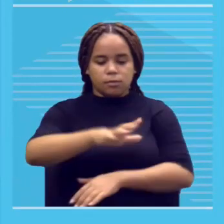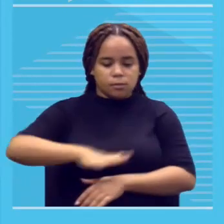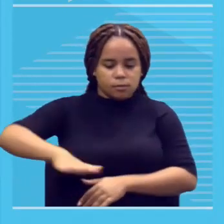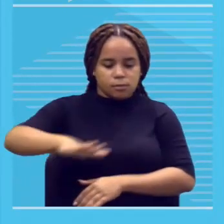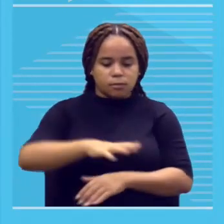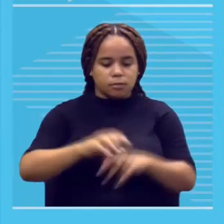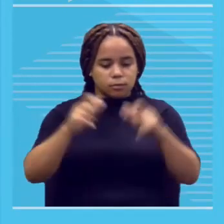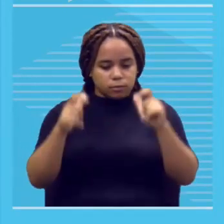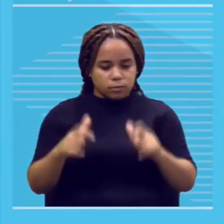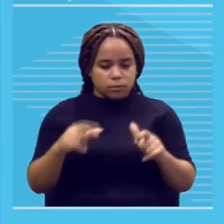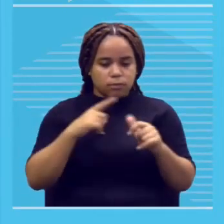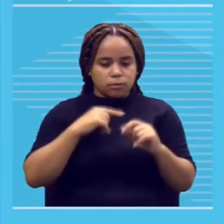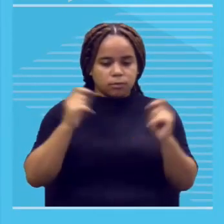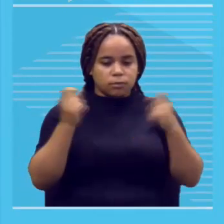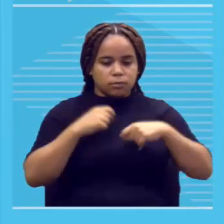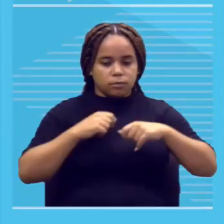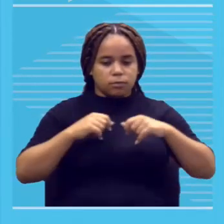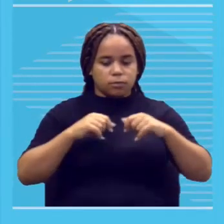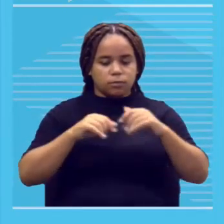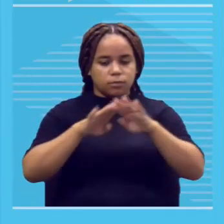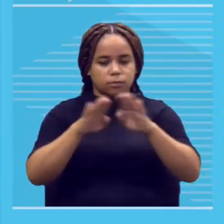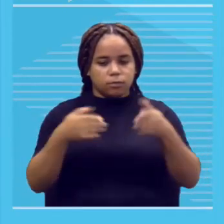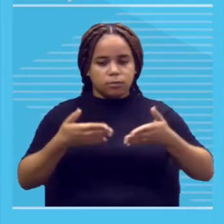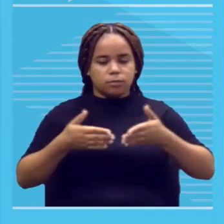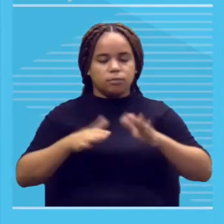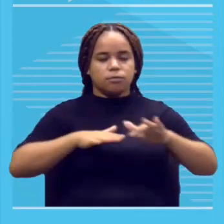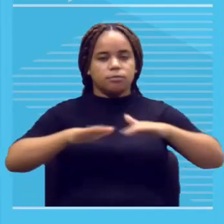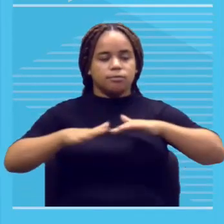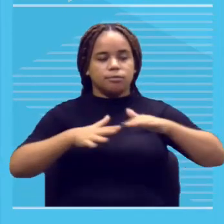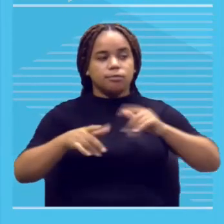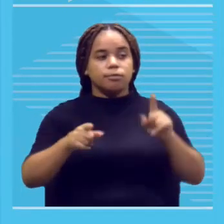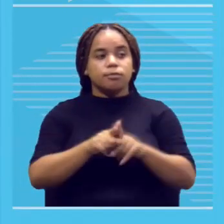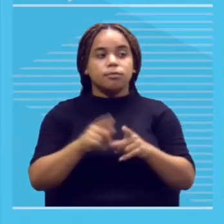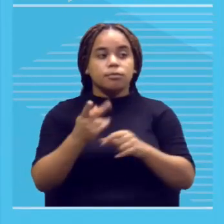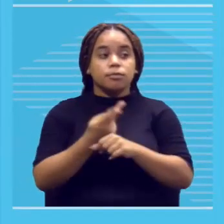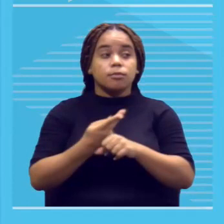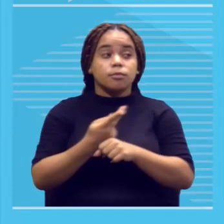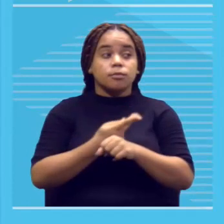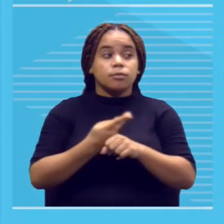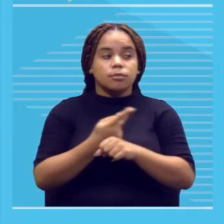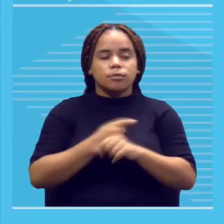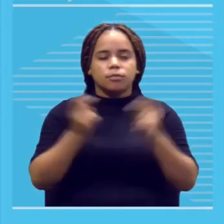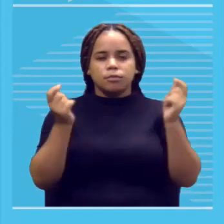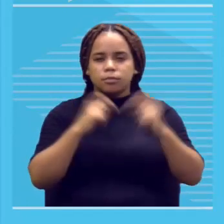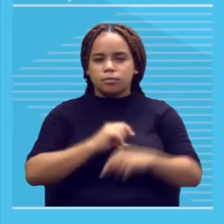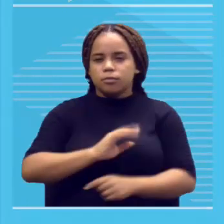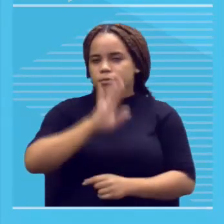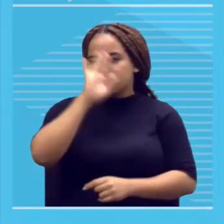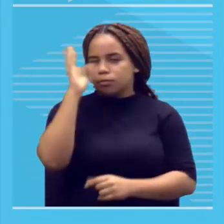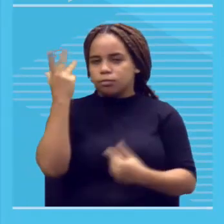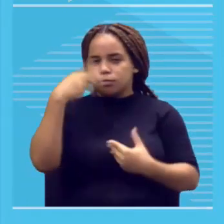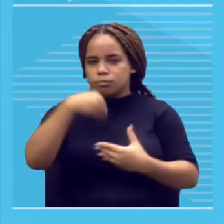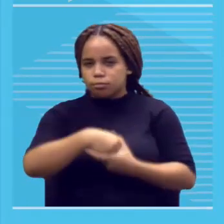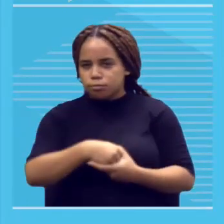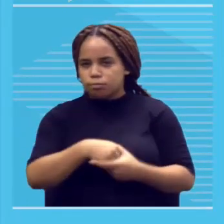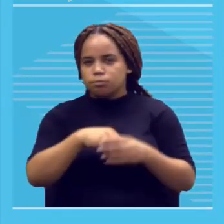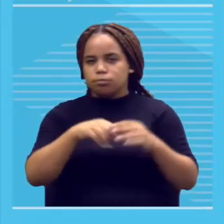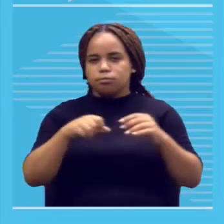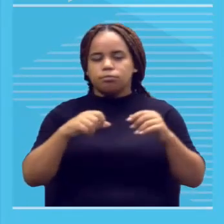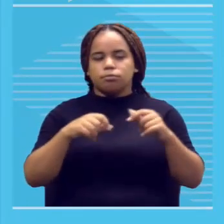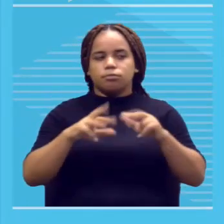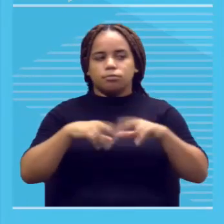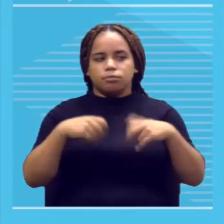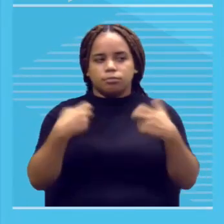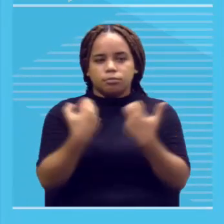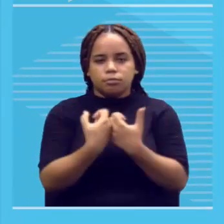onde havia a sessão de mesa gigante ele é procurava algum indício de fraude algo que tivesse acontecendo